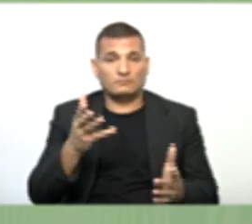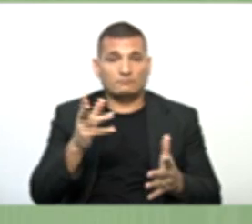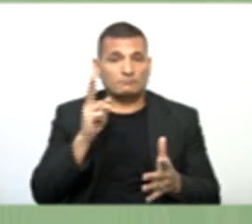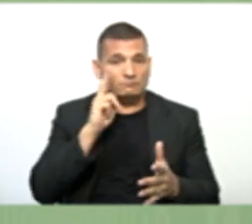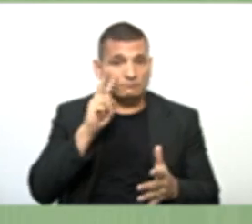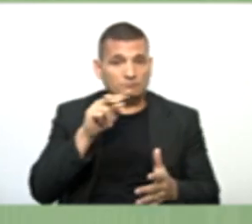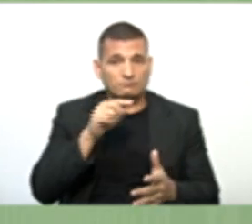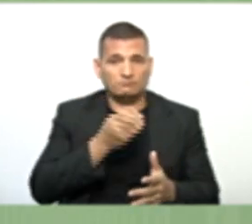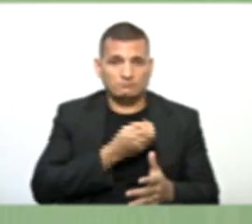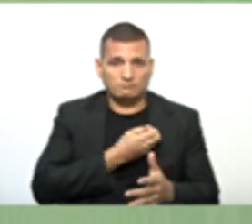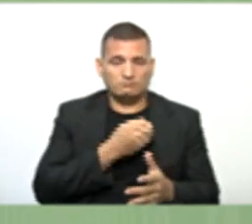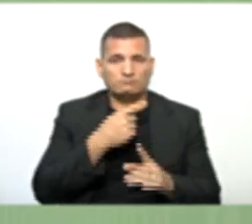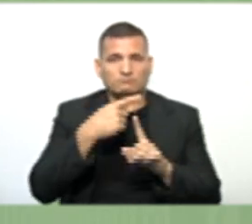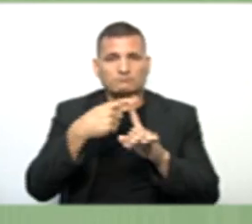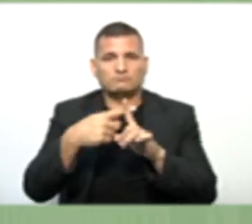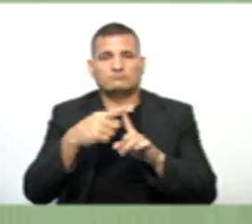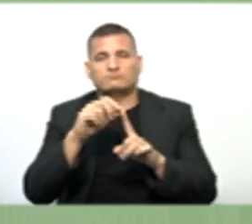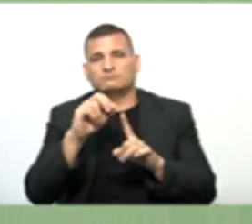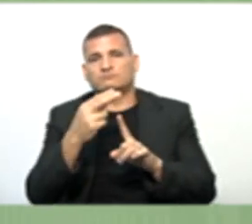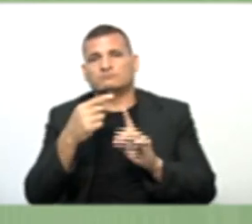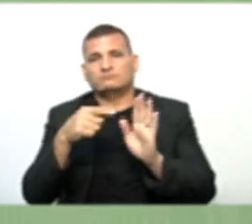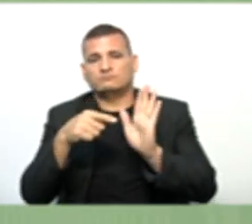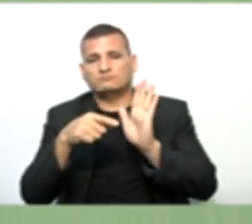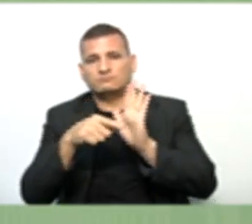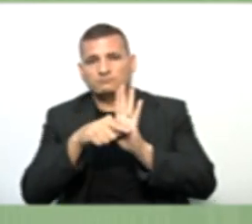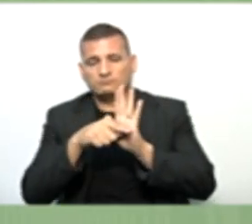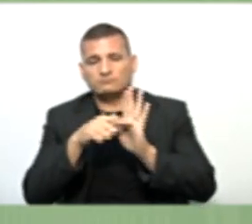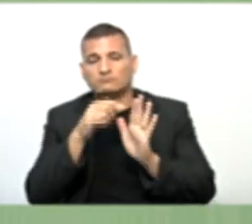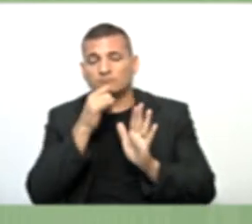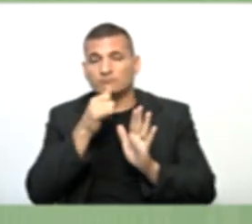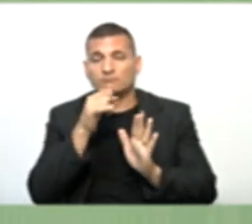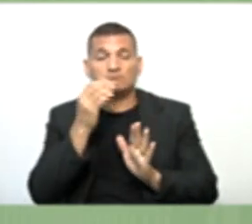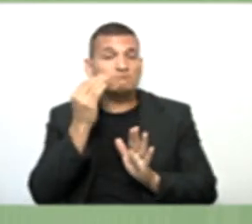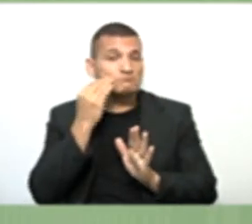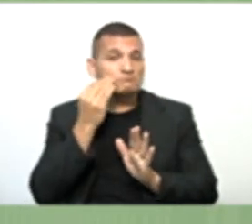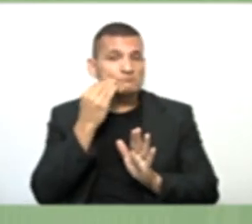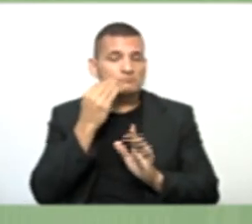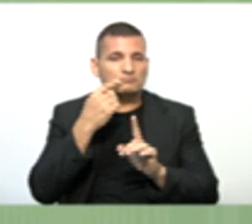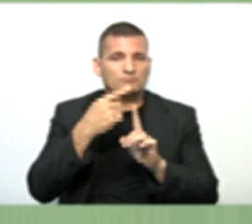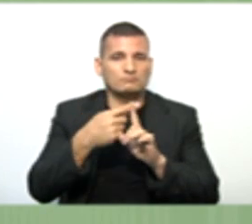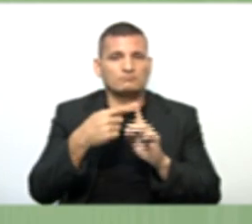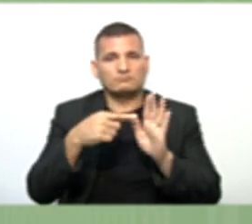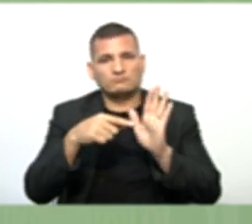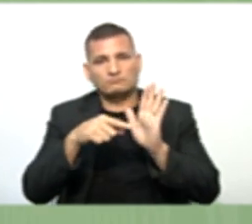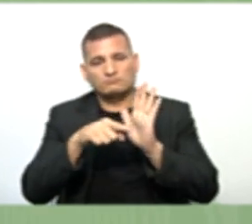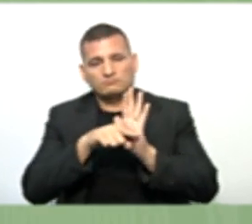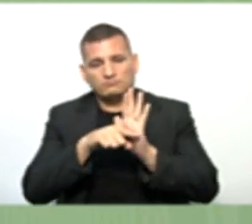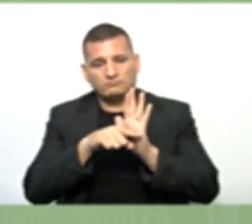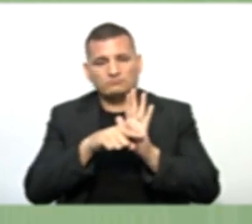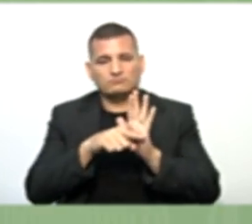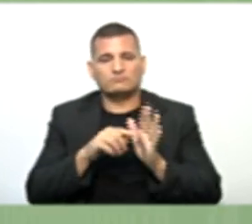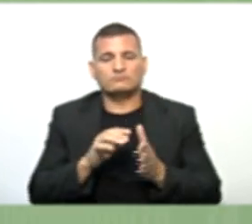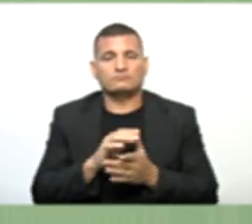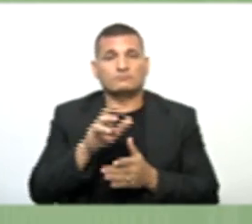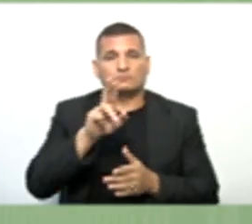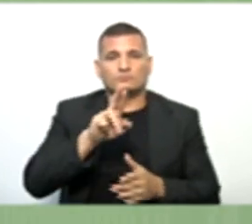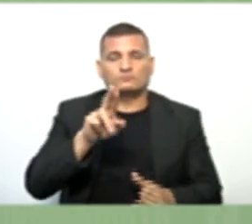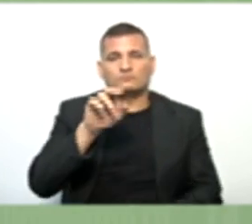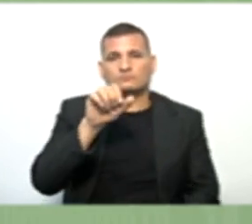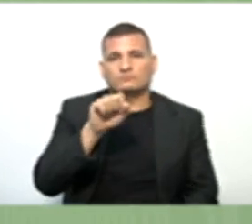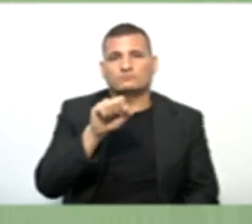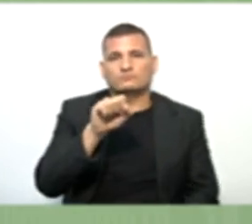positivo ou negativo. Então, para verificar se o número é positivo ou negativo, né? Ó, C, daqui é a palavrinha